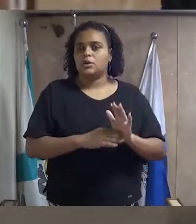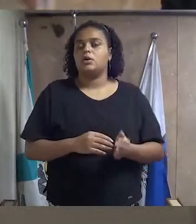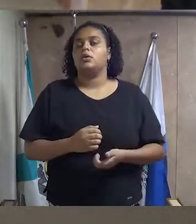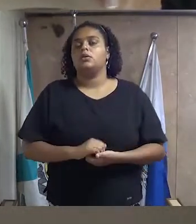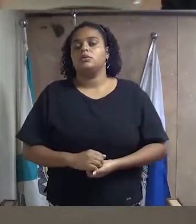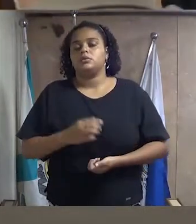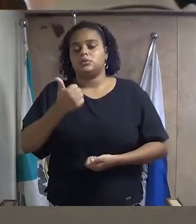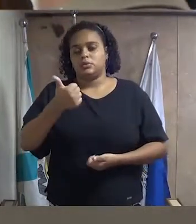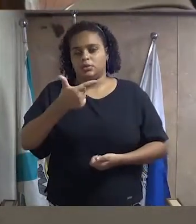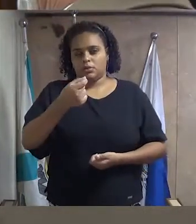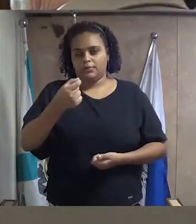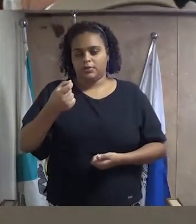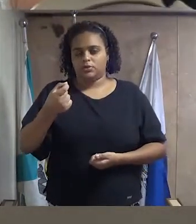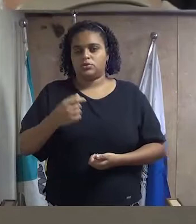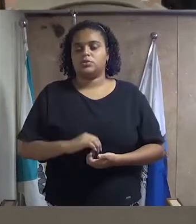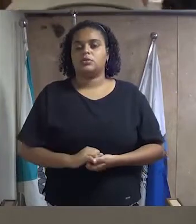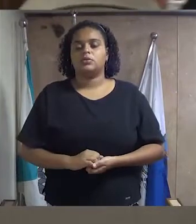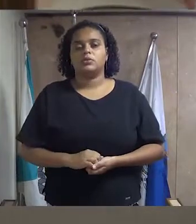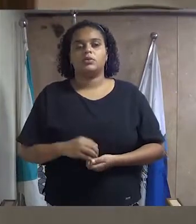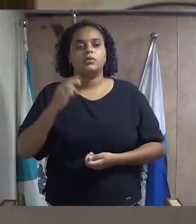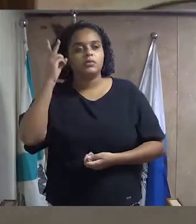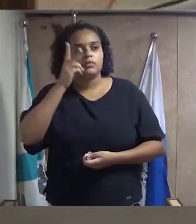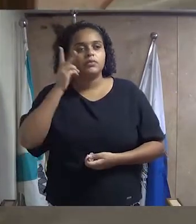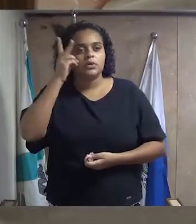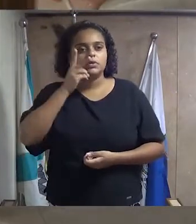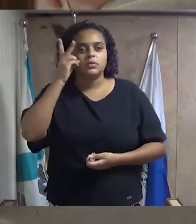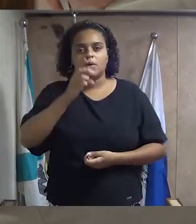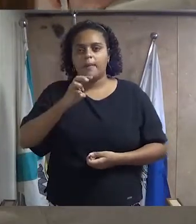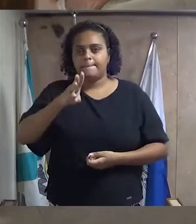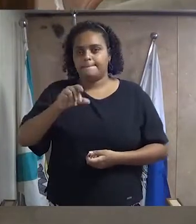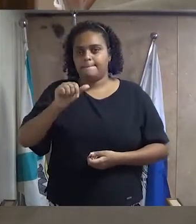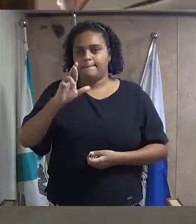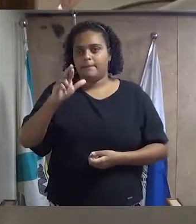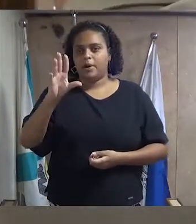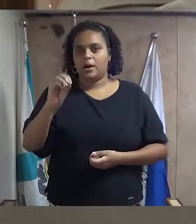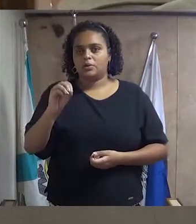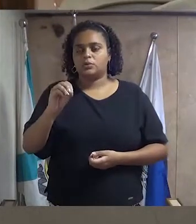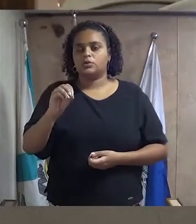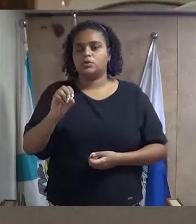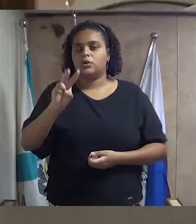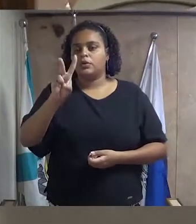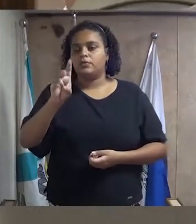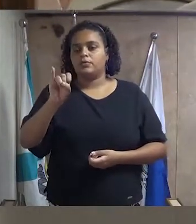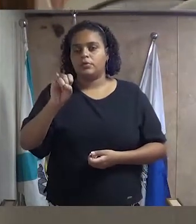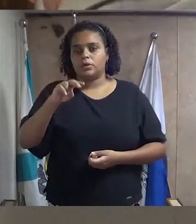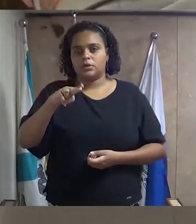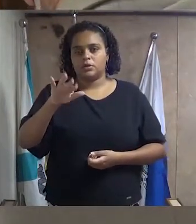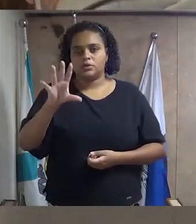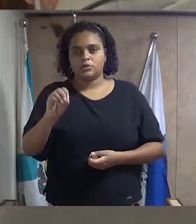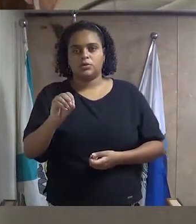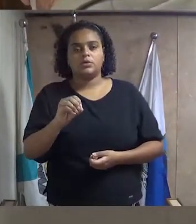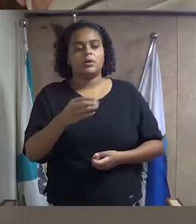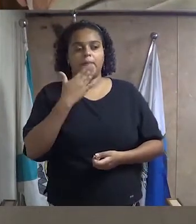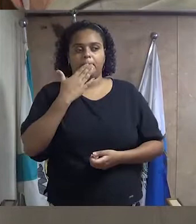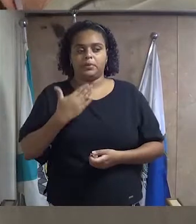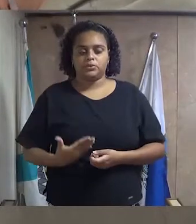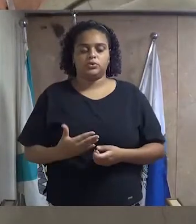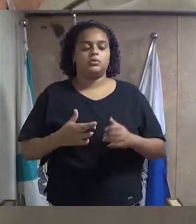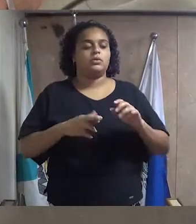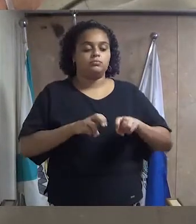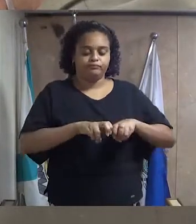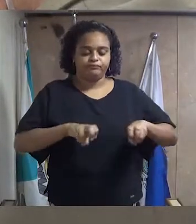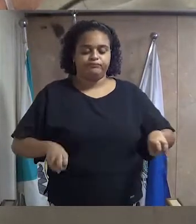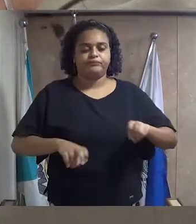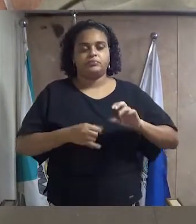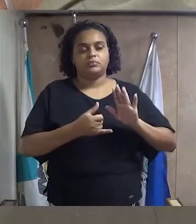Processo número 120/2021, do exercício do senhor vereador Marcos Vinícius de Moraes Guimarães,